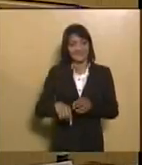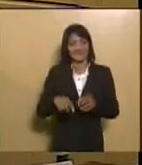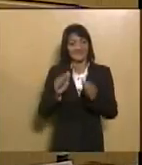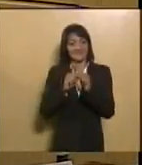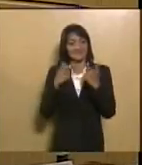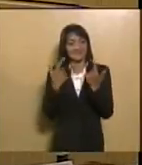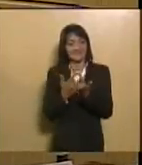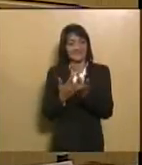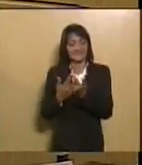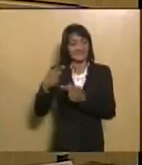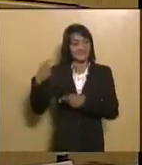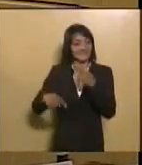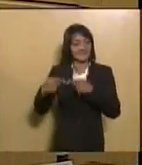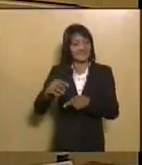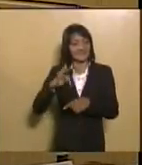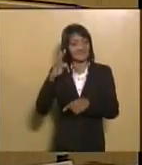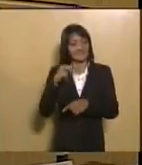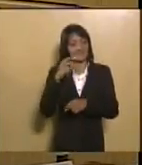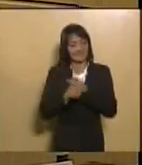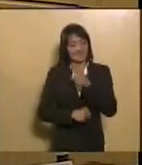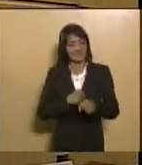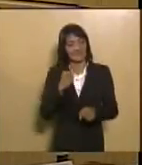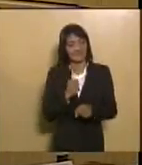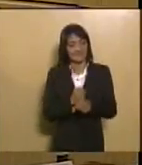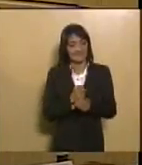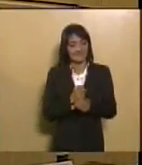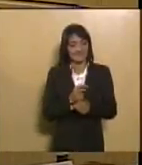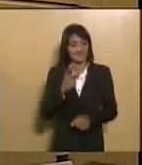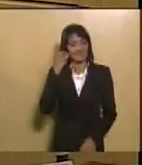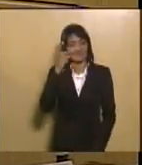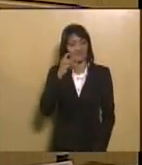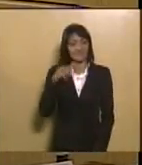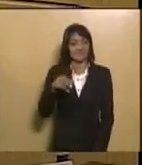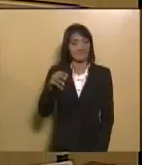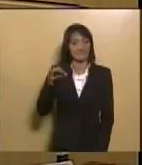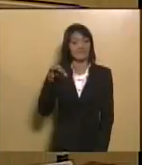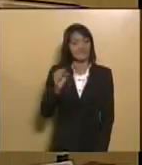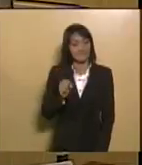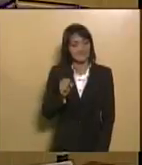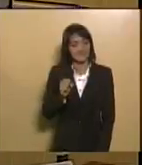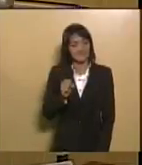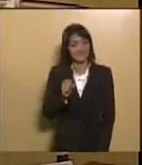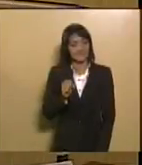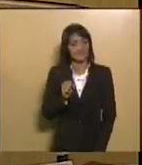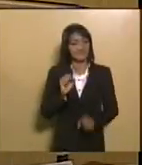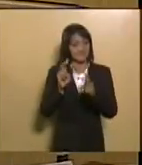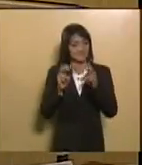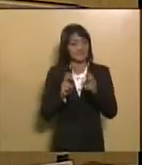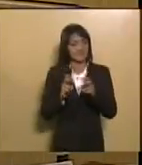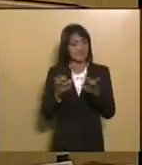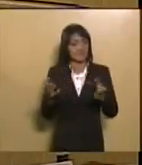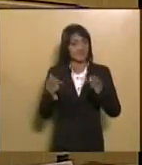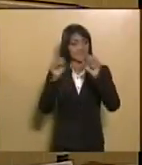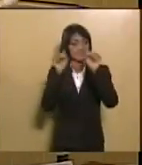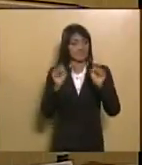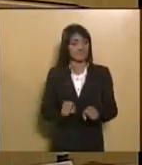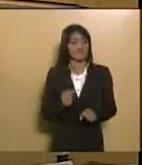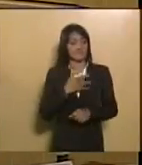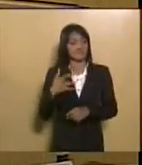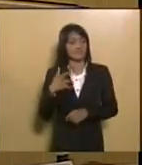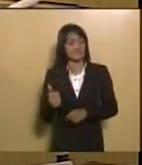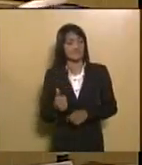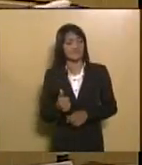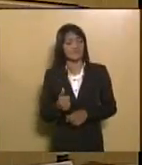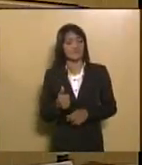essa problemática nesse ano. E aí, deputado Matos, veja que interessante, a saúde reclama que falta